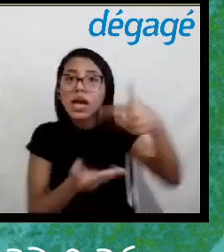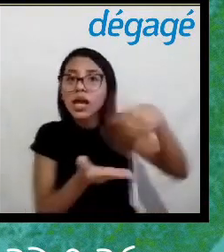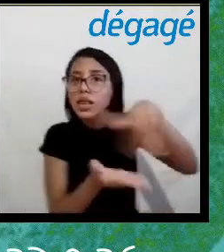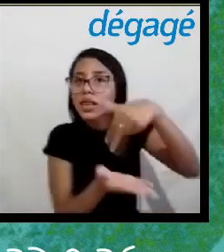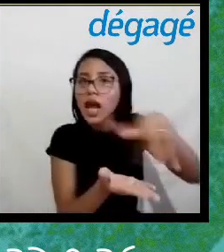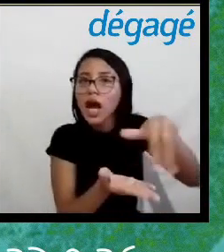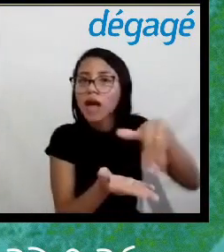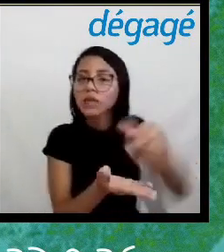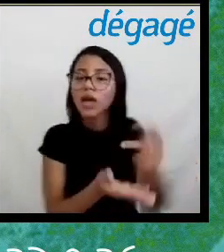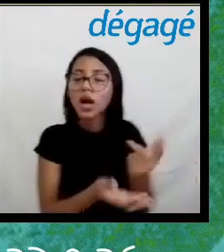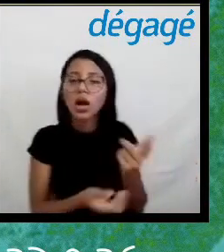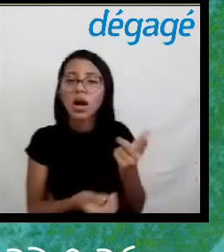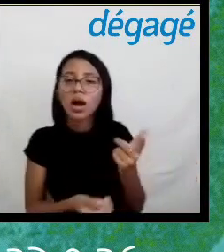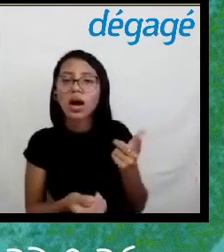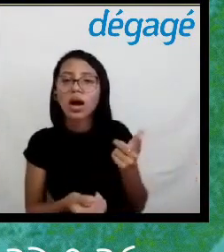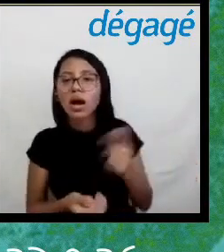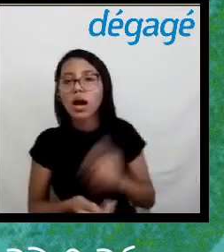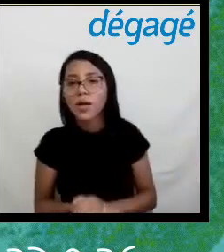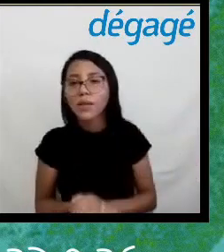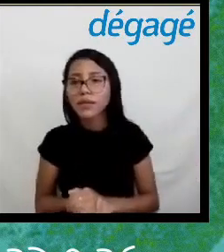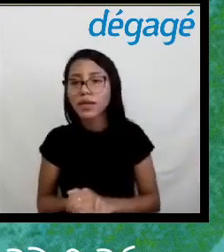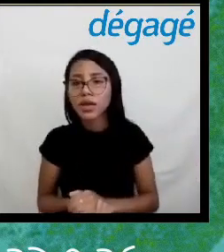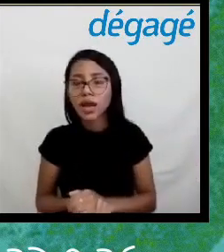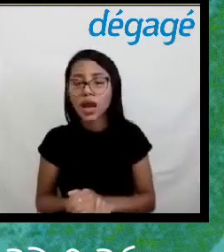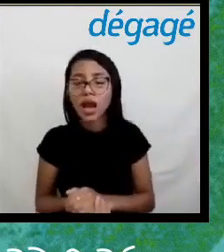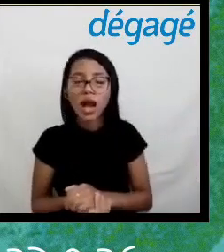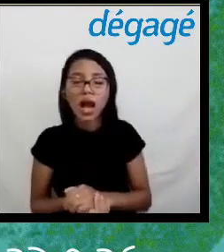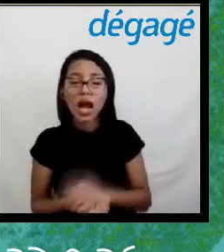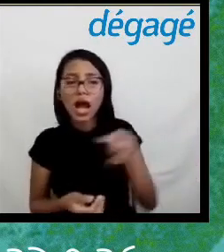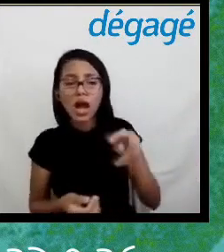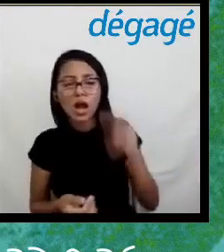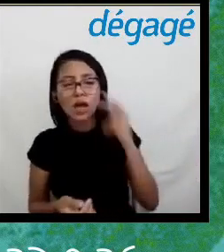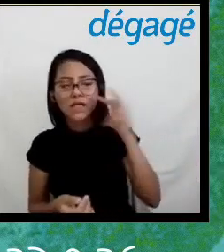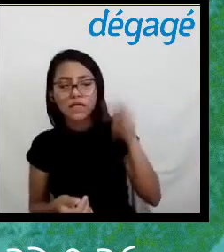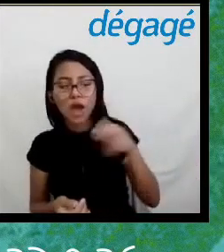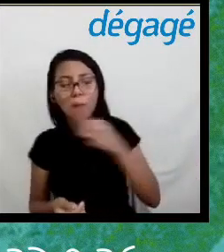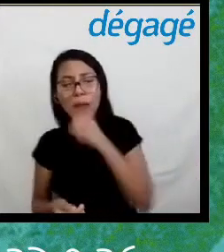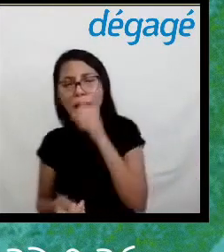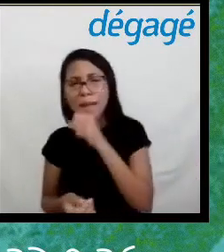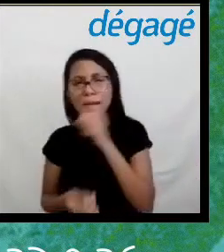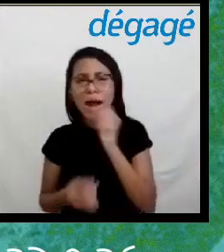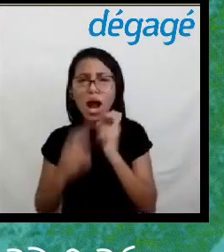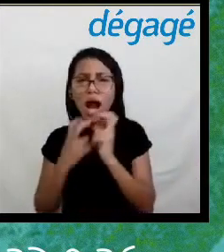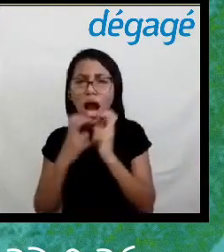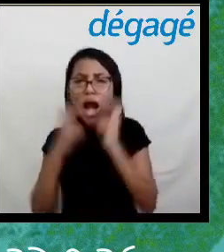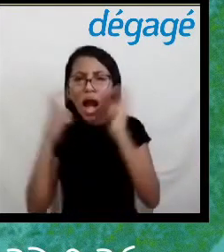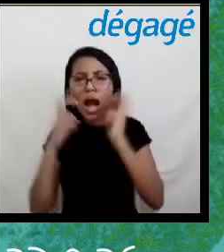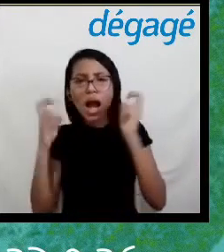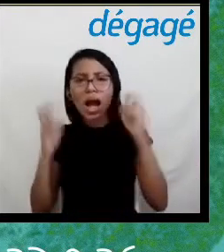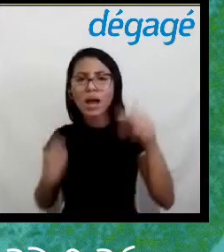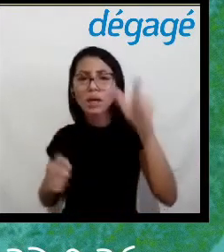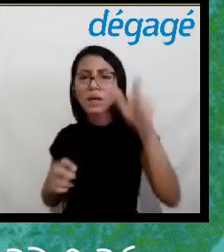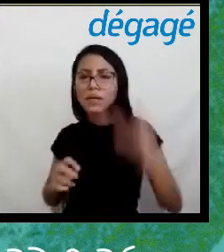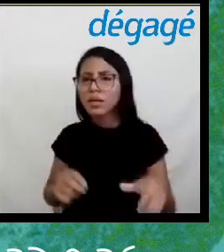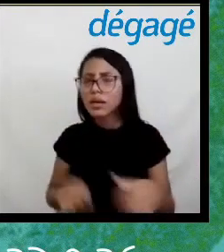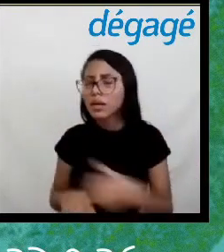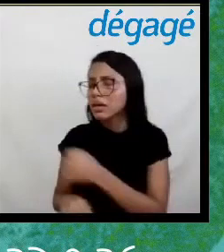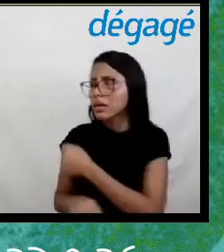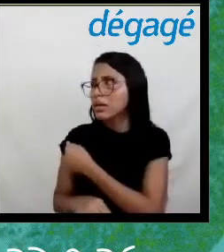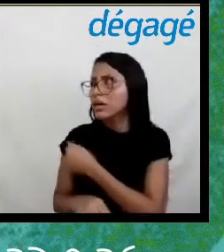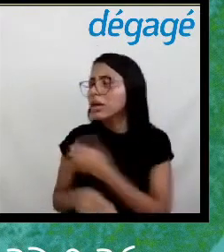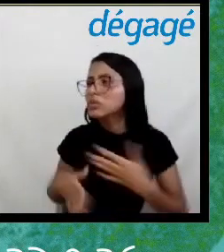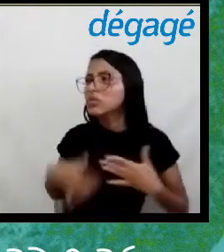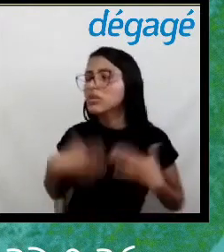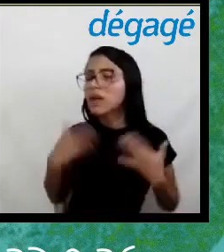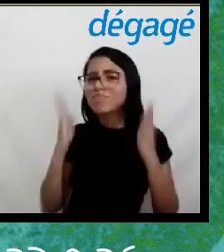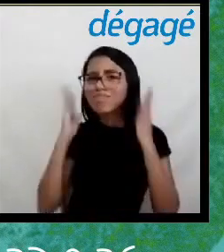o volume. E aí eu fui percebendo que aquilo foi interessante. E a partir daquilo, a gente já estava em relação. A partir de quando